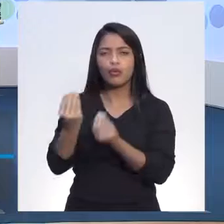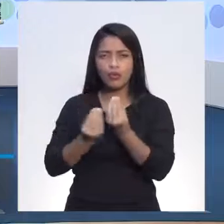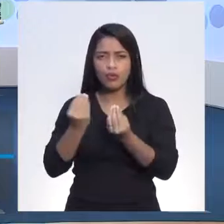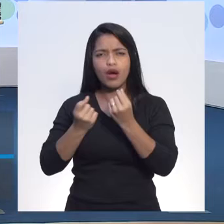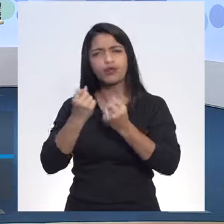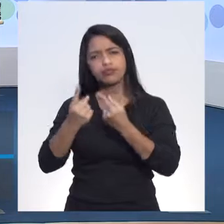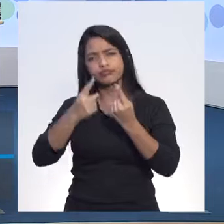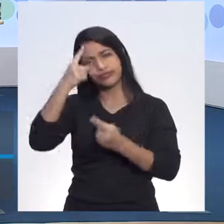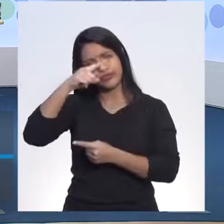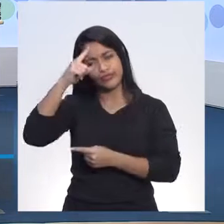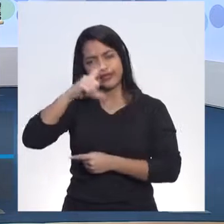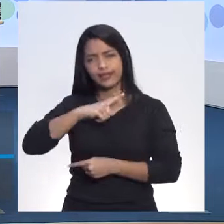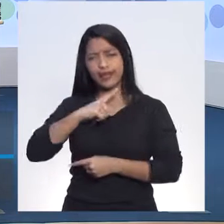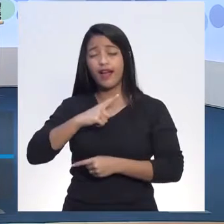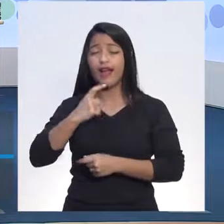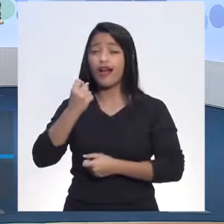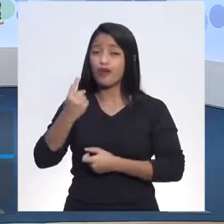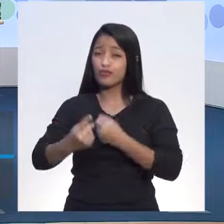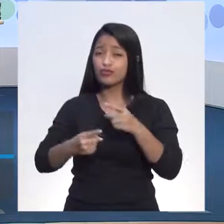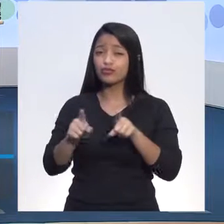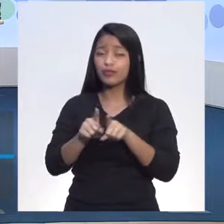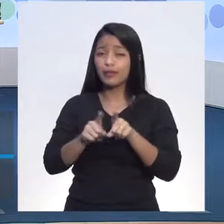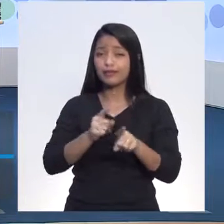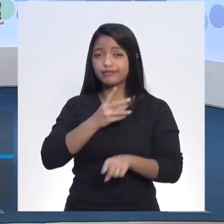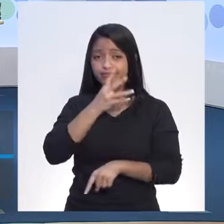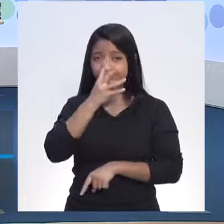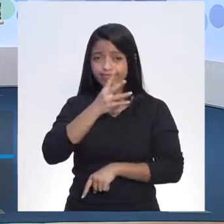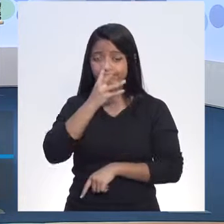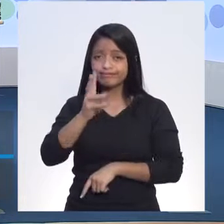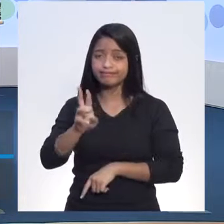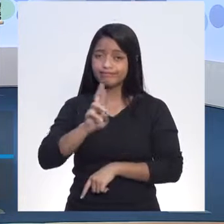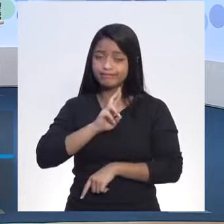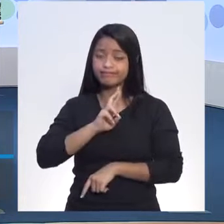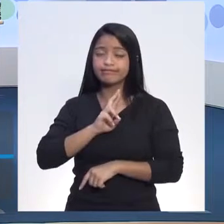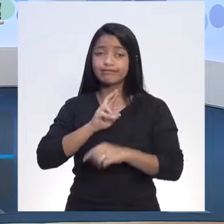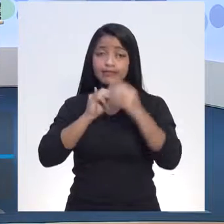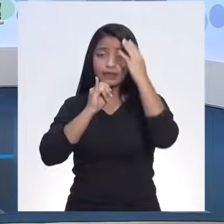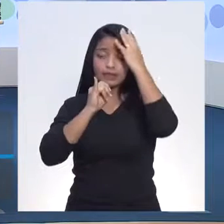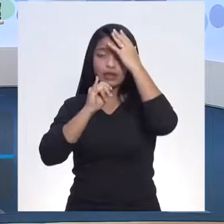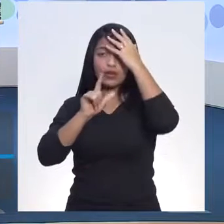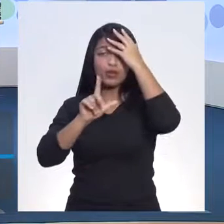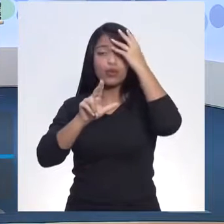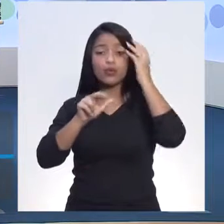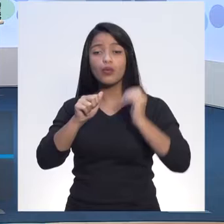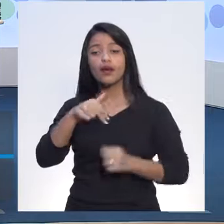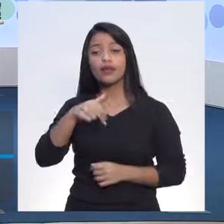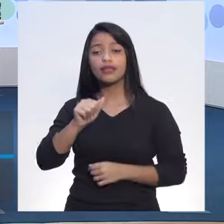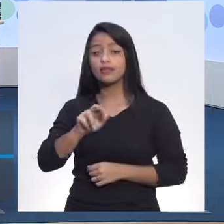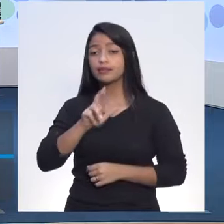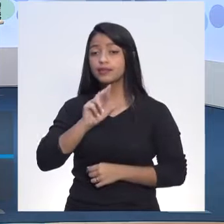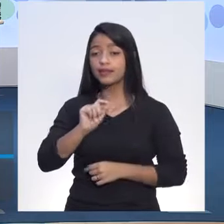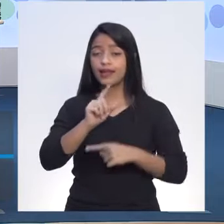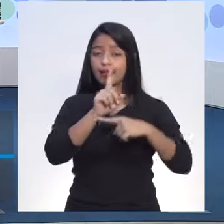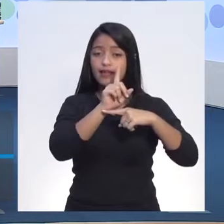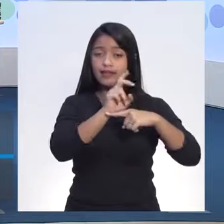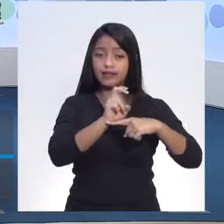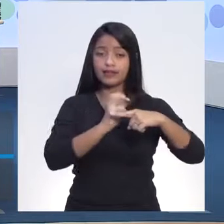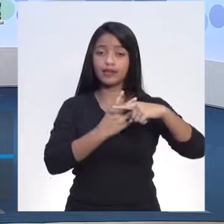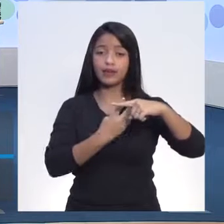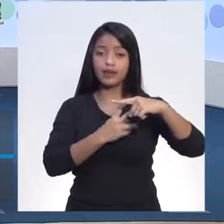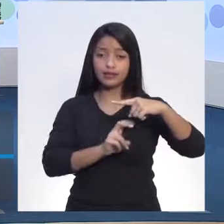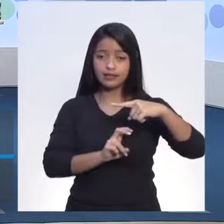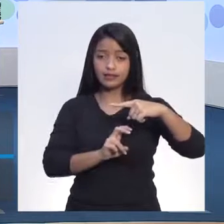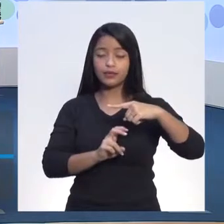algumas respostas equivocadas, tá? Por exemplo, a Luana colocou 15 sobre 45 e 3 nonos.